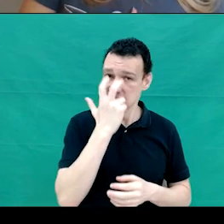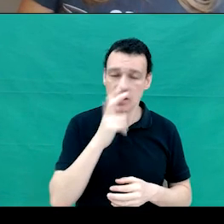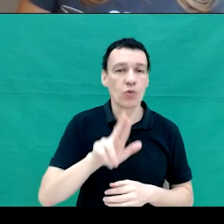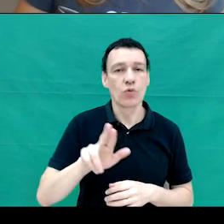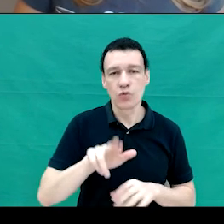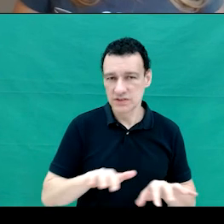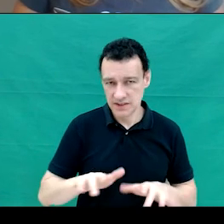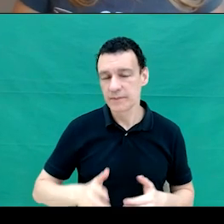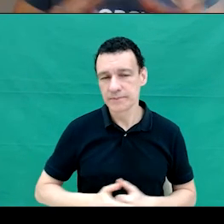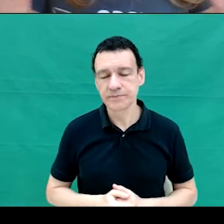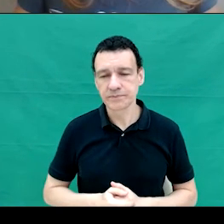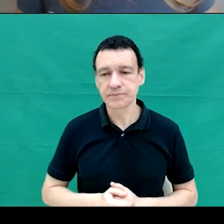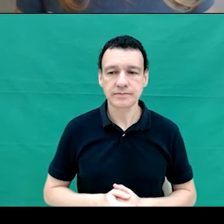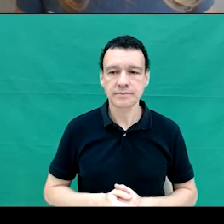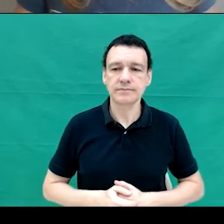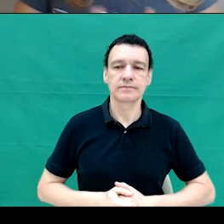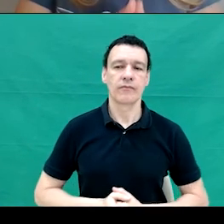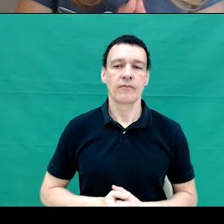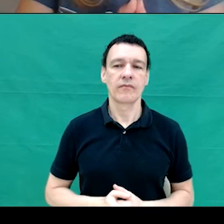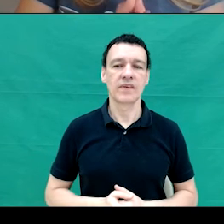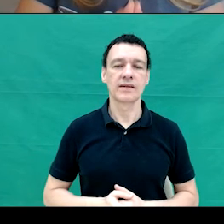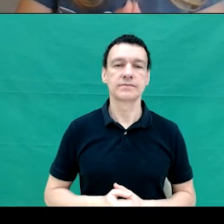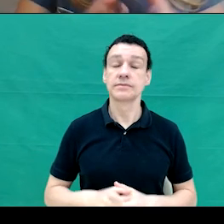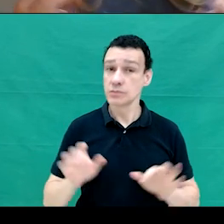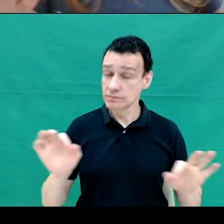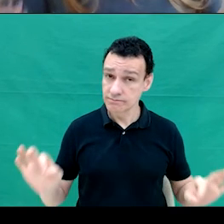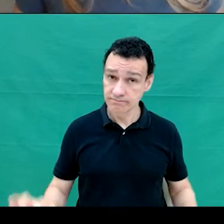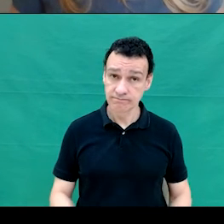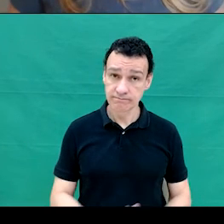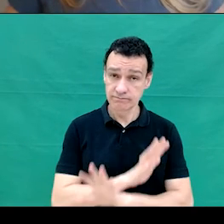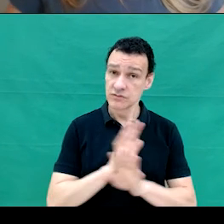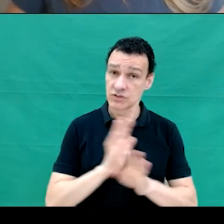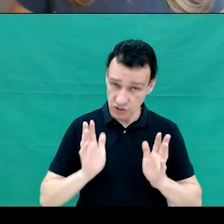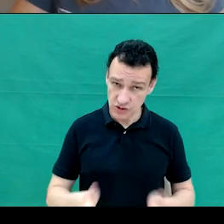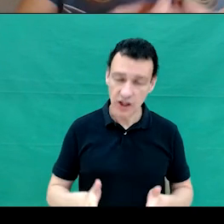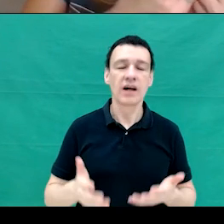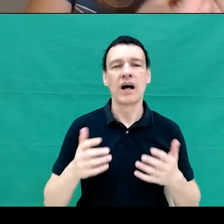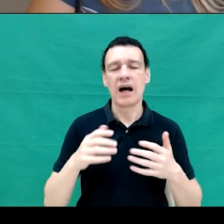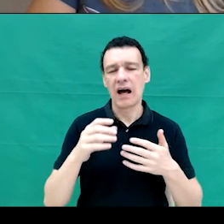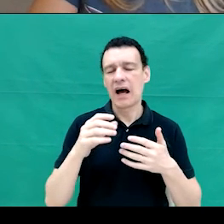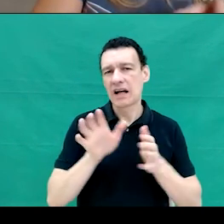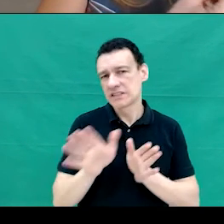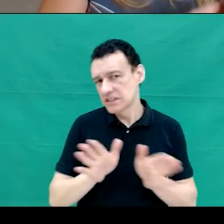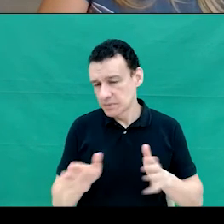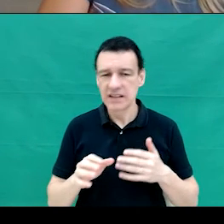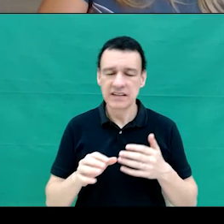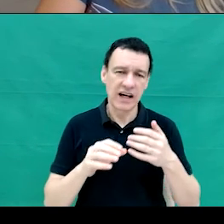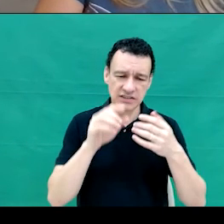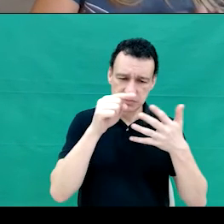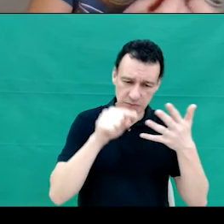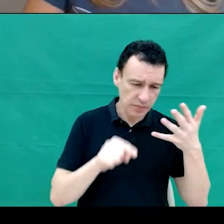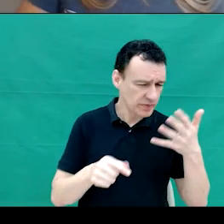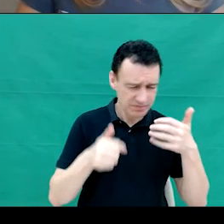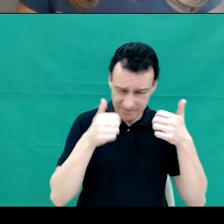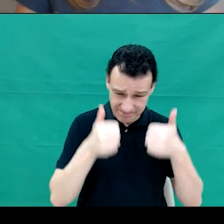release. Quando estiver pronto, as histórias dos usuários com as recomendações de acessibilidade estão cobertas com